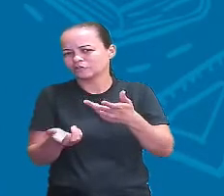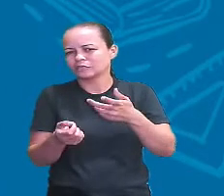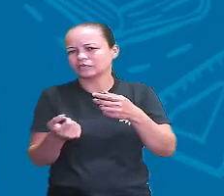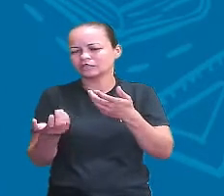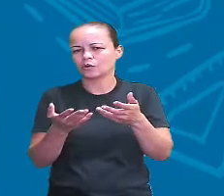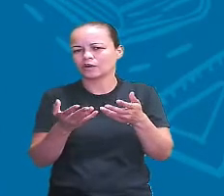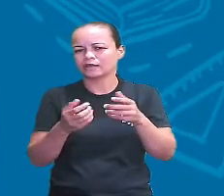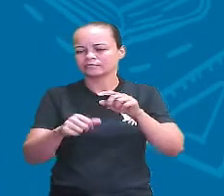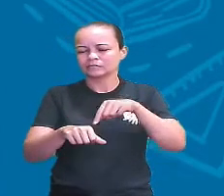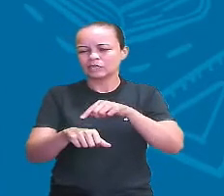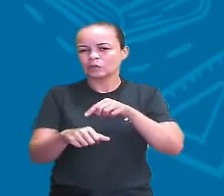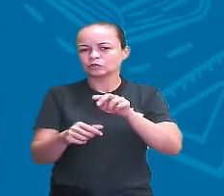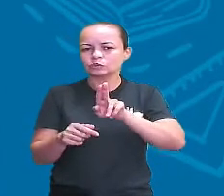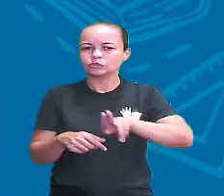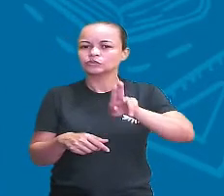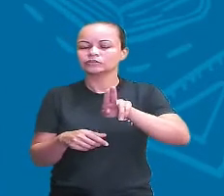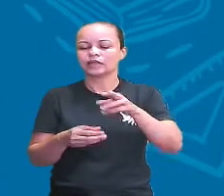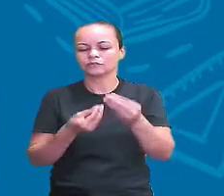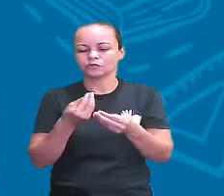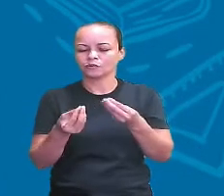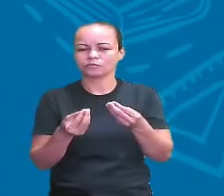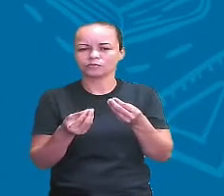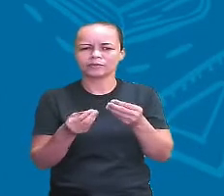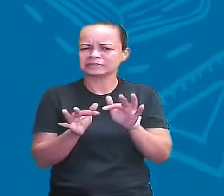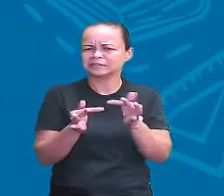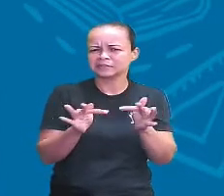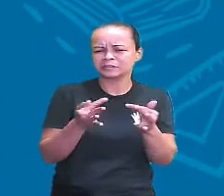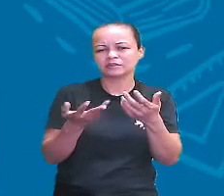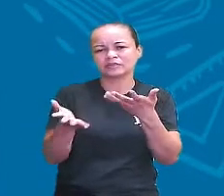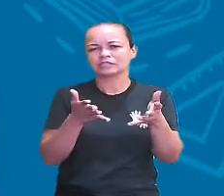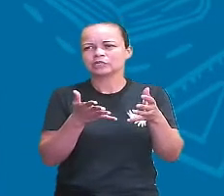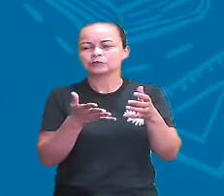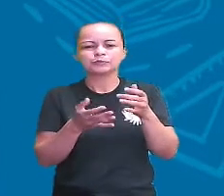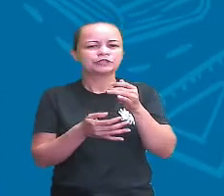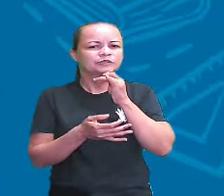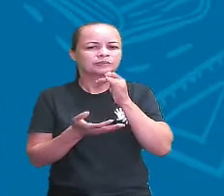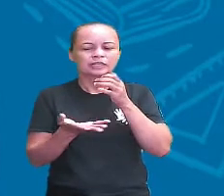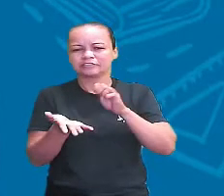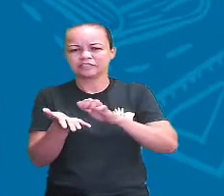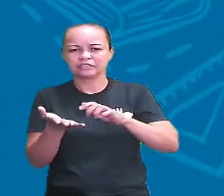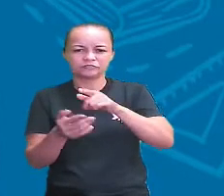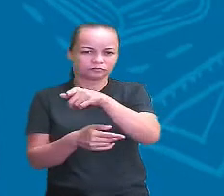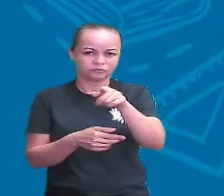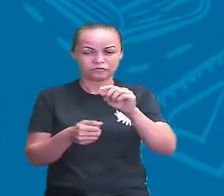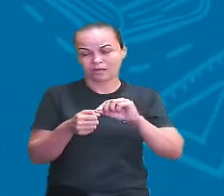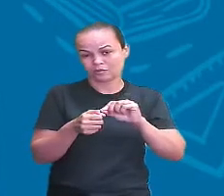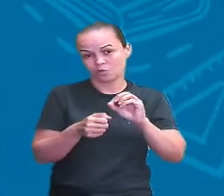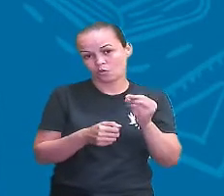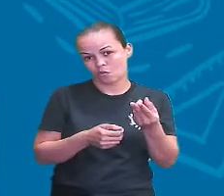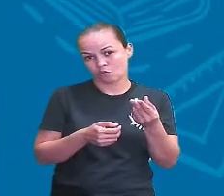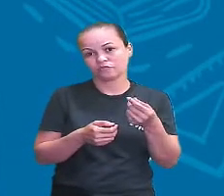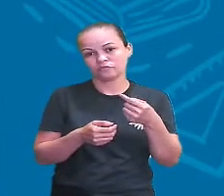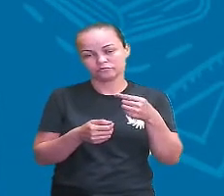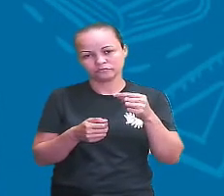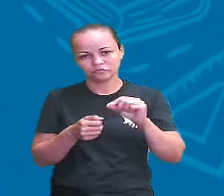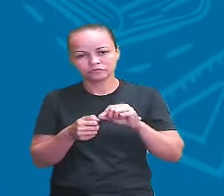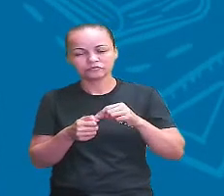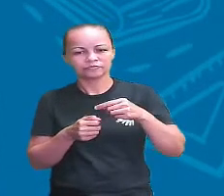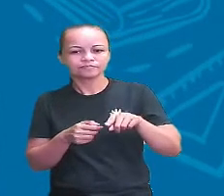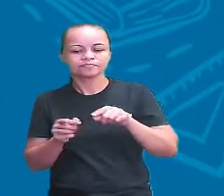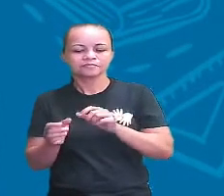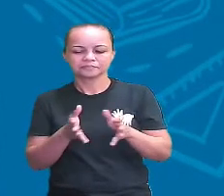as repetições de determinadas atividades que você faz ou que você está fazendo. E vê. Esses